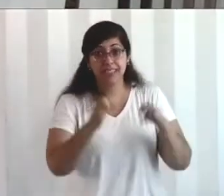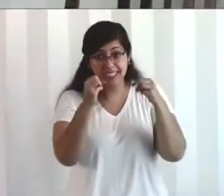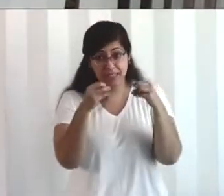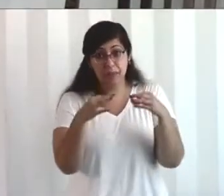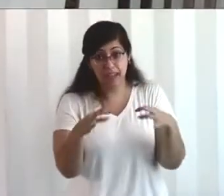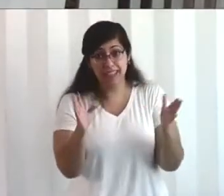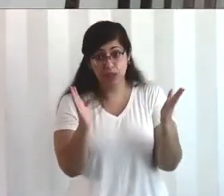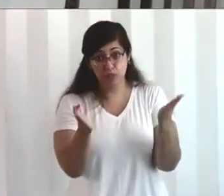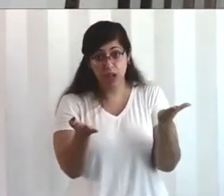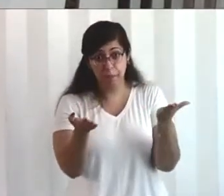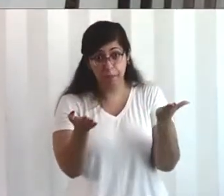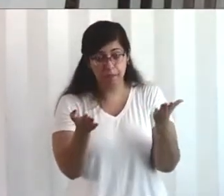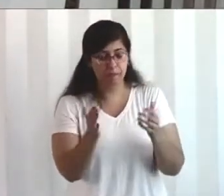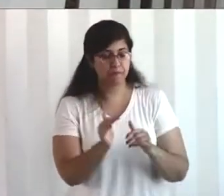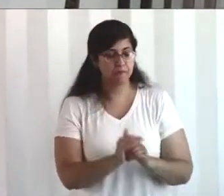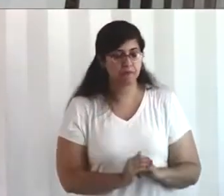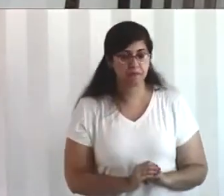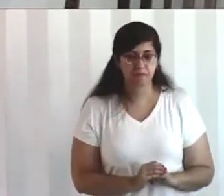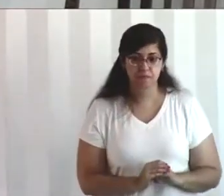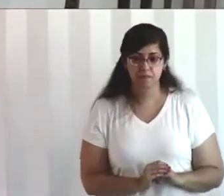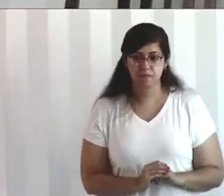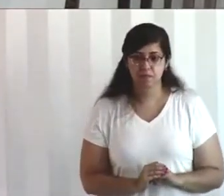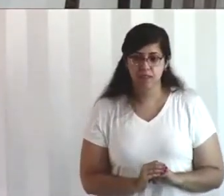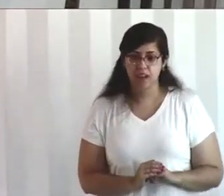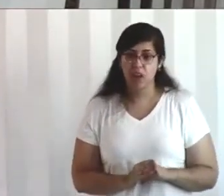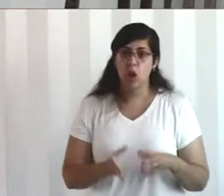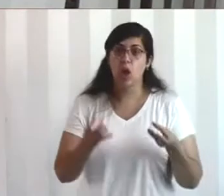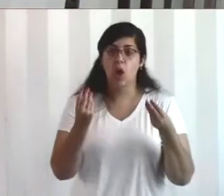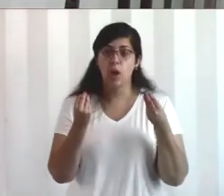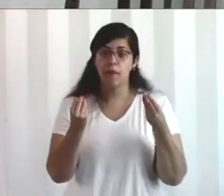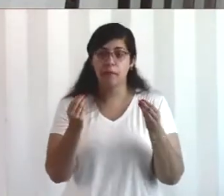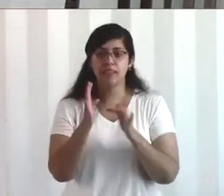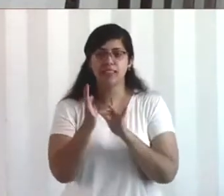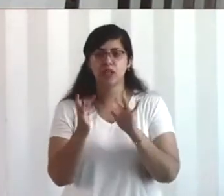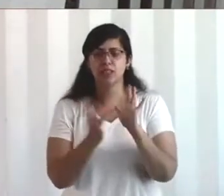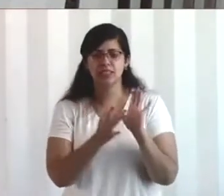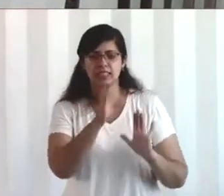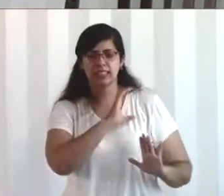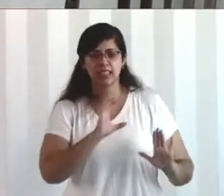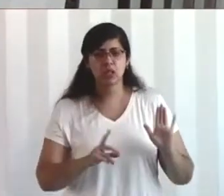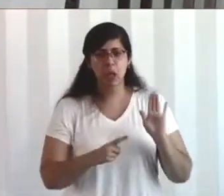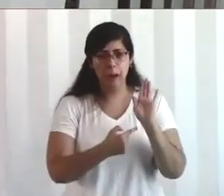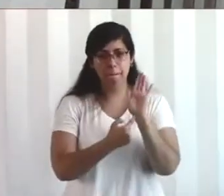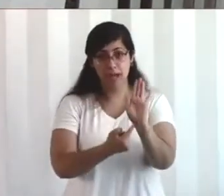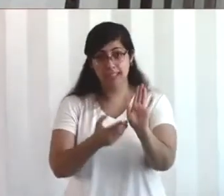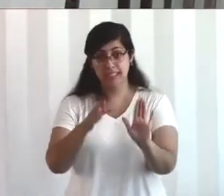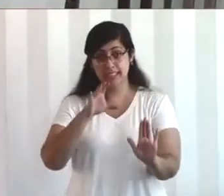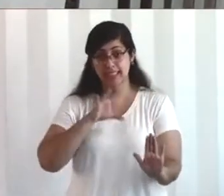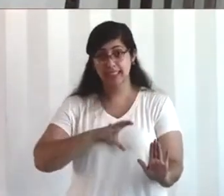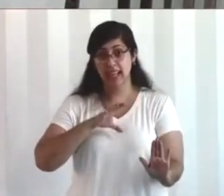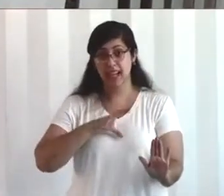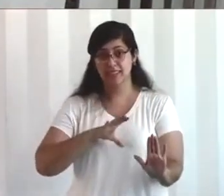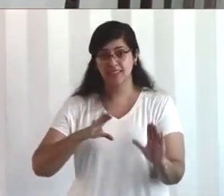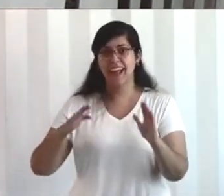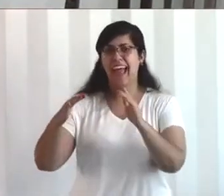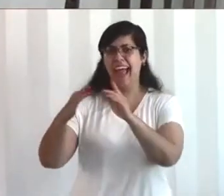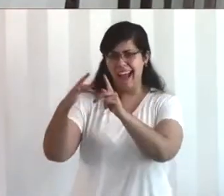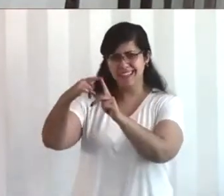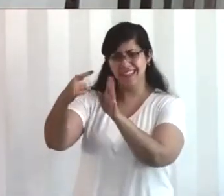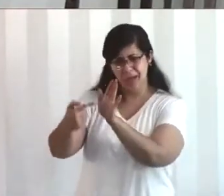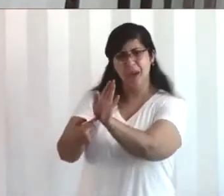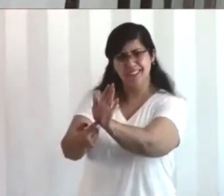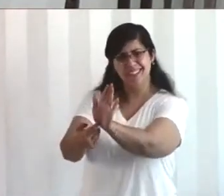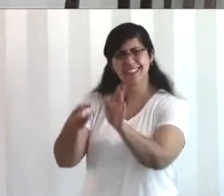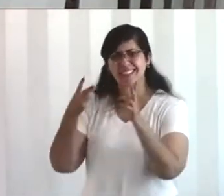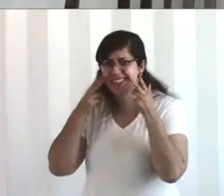texto. Como é que Cristo impacta uma cidade? Através da sua igreja. Com um